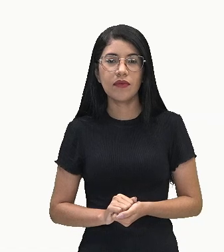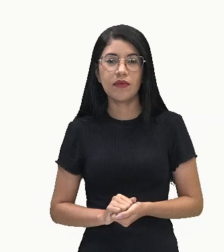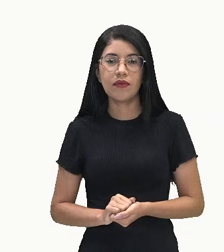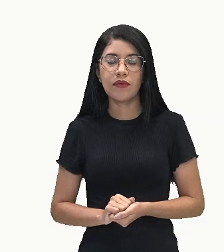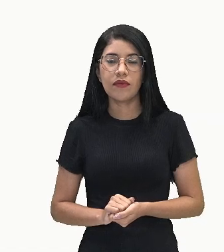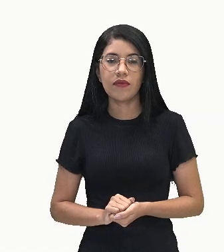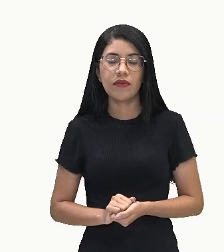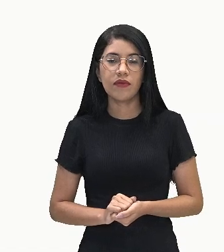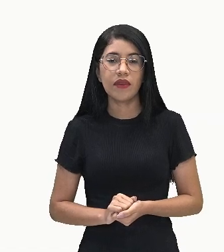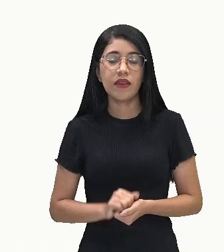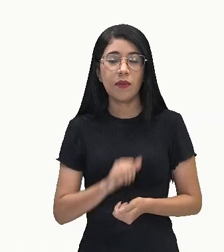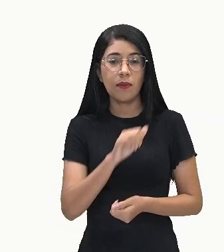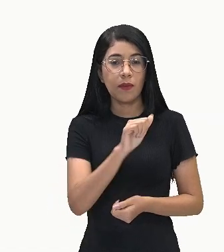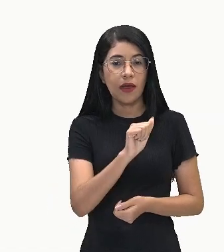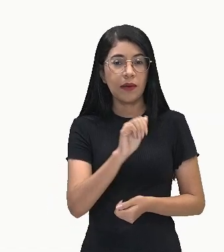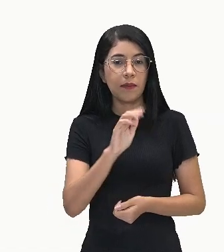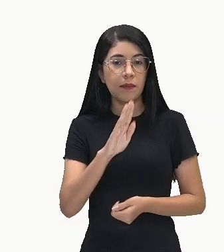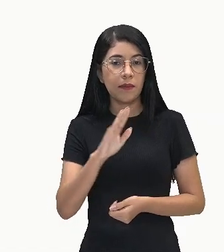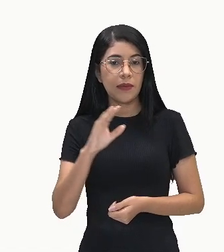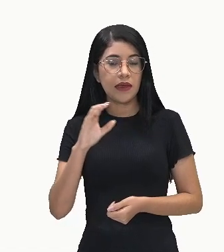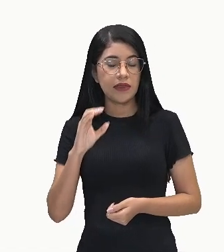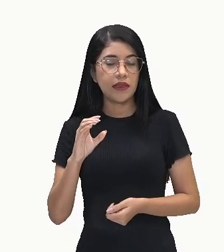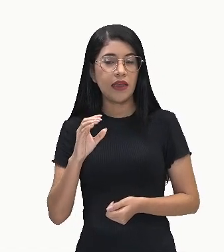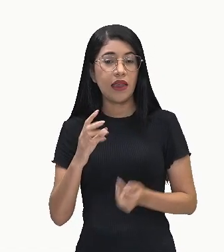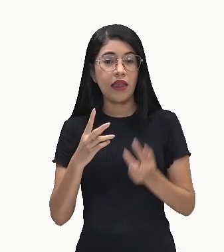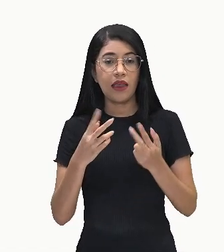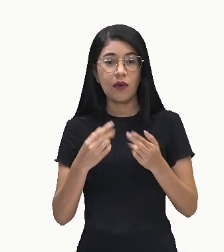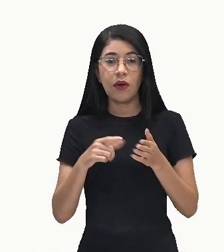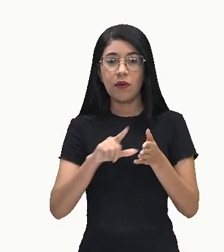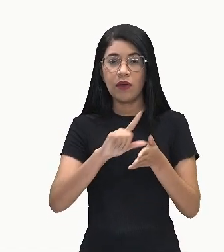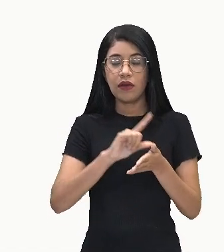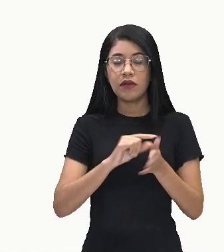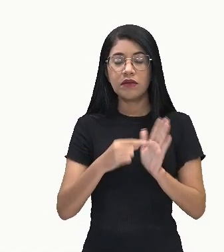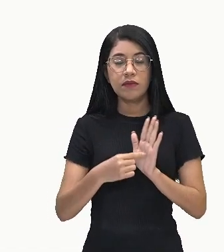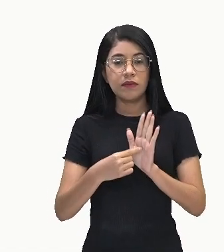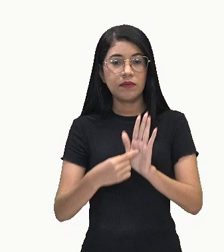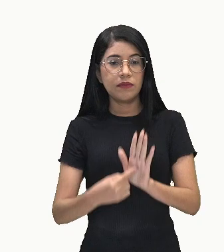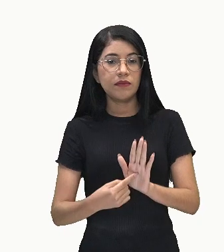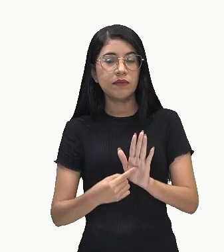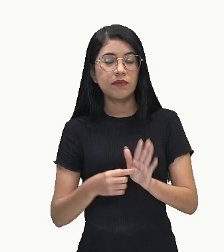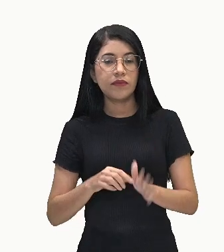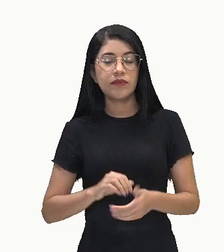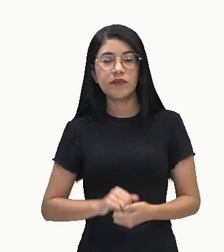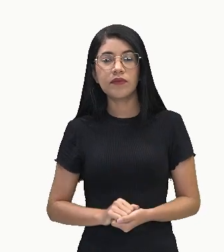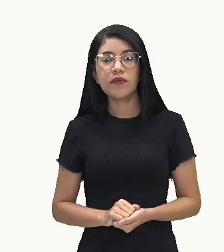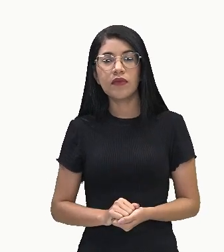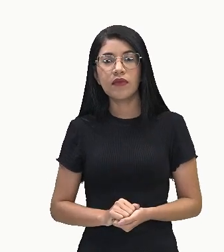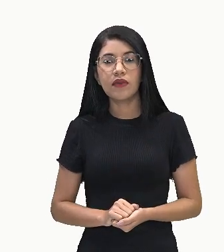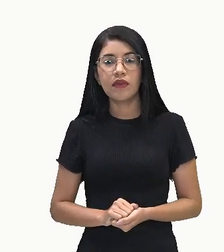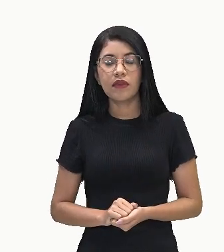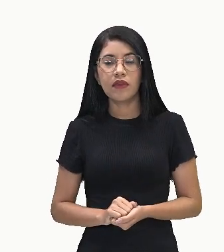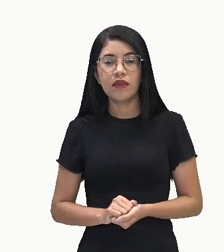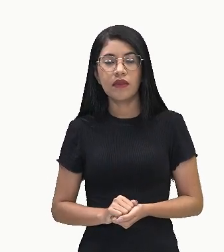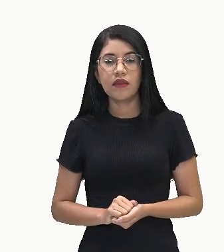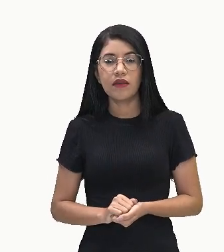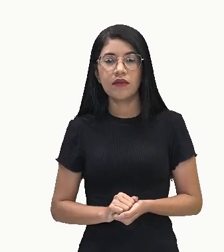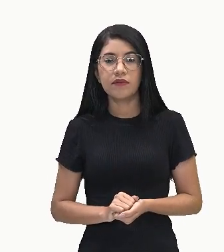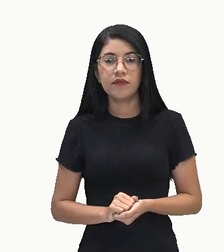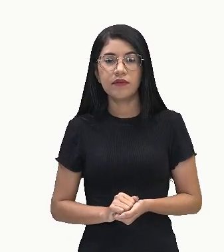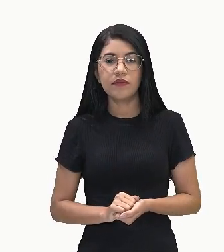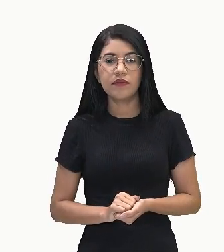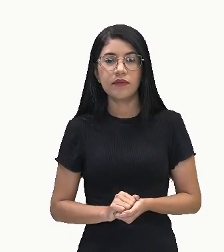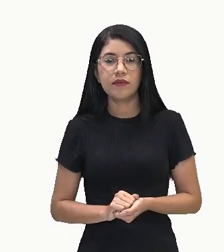Onde a, b e c são aqueles coeficientes numéricos que nós falamos no início, né, onde foi feita a